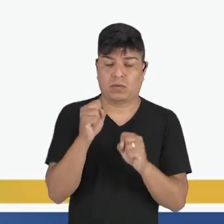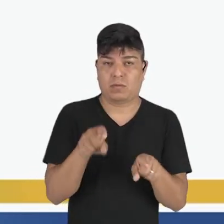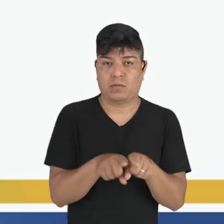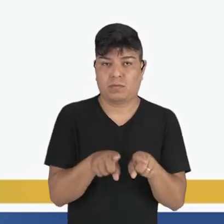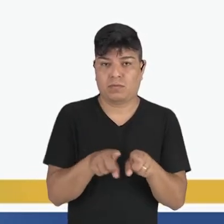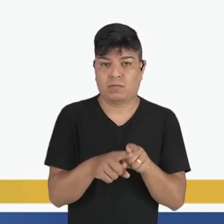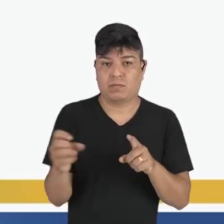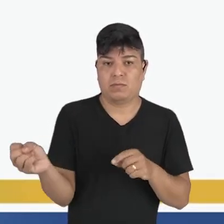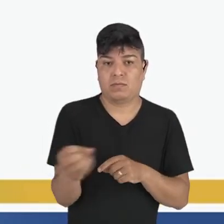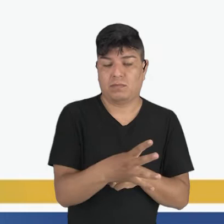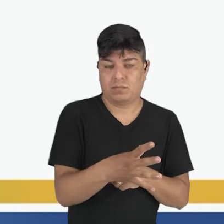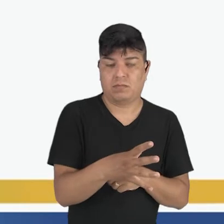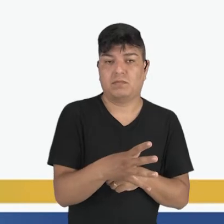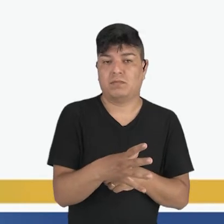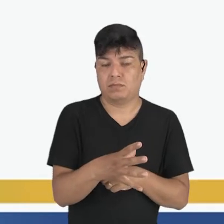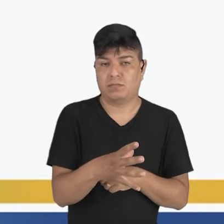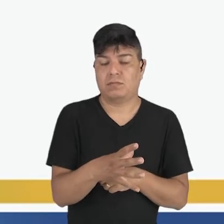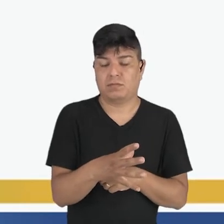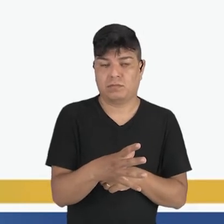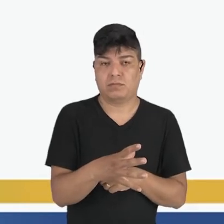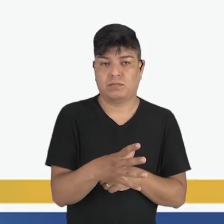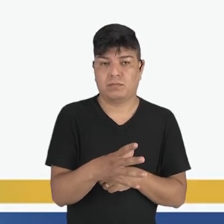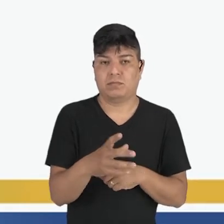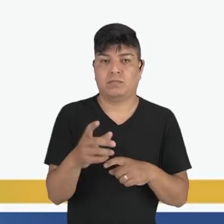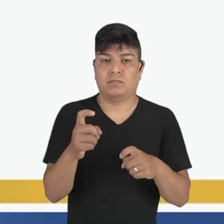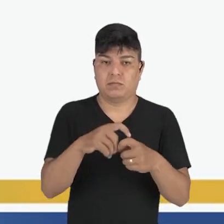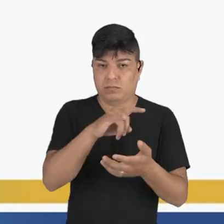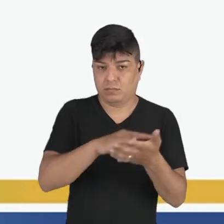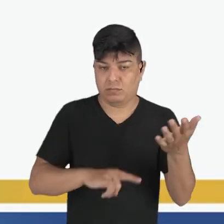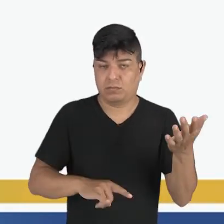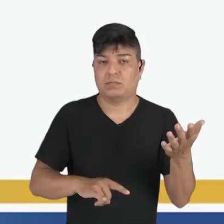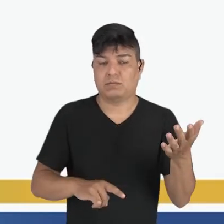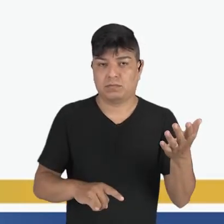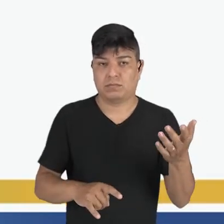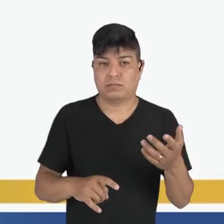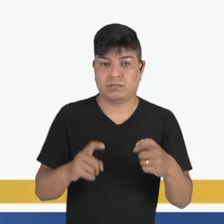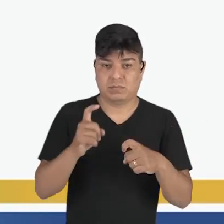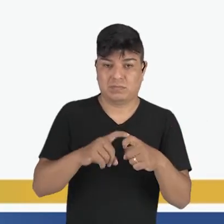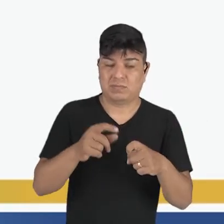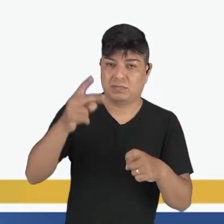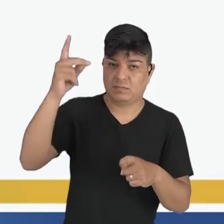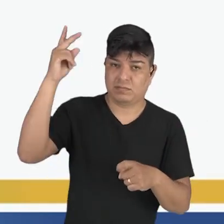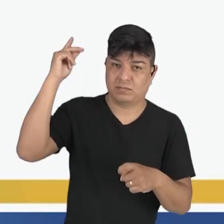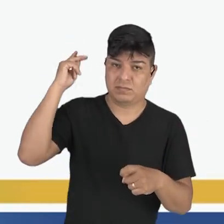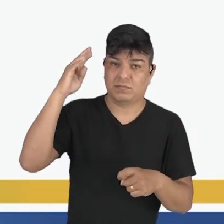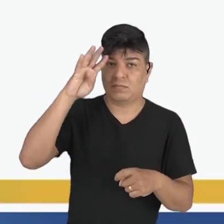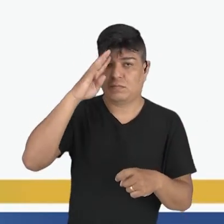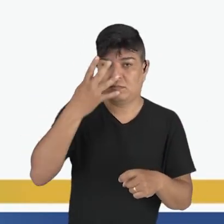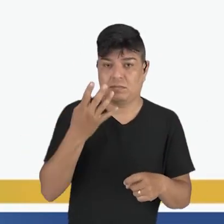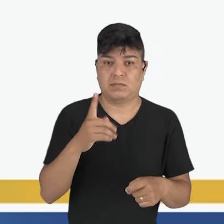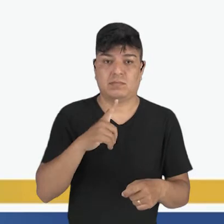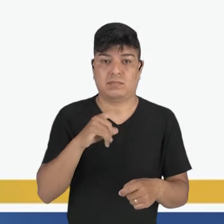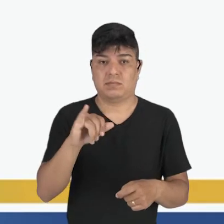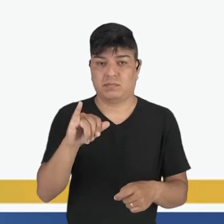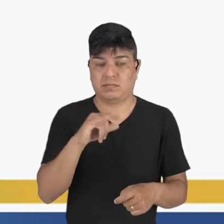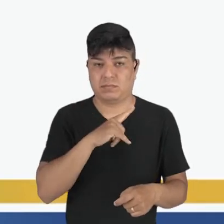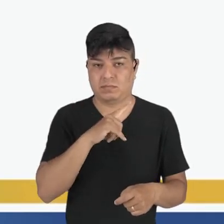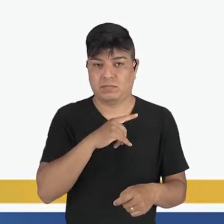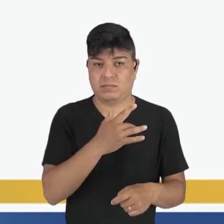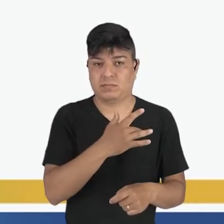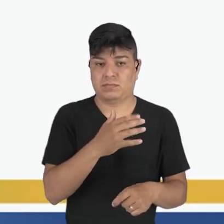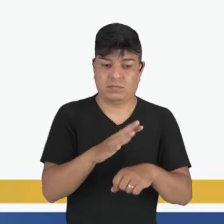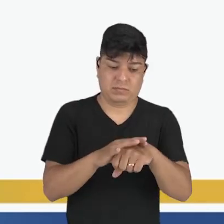as modernas formas de diagnósticos. Então, na medicina antiga, para você descobrir se você tinha uma doença, por